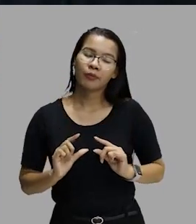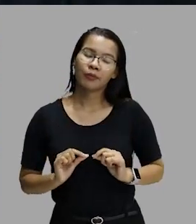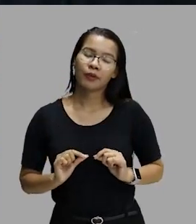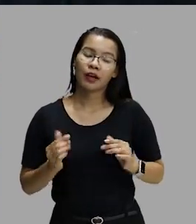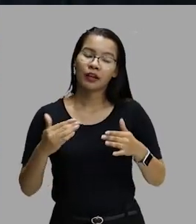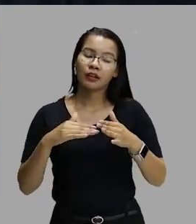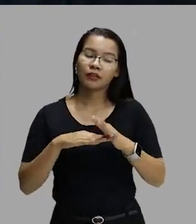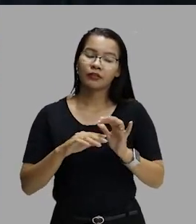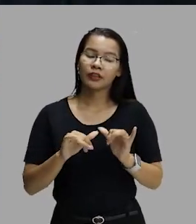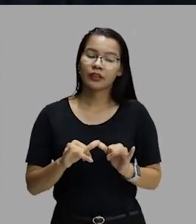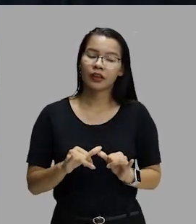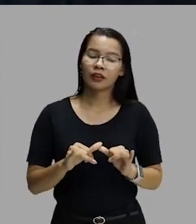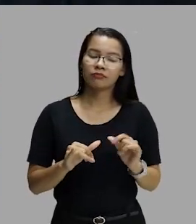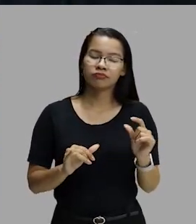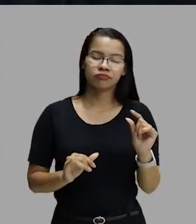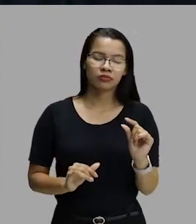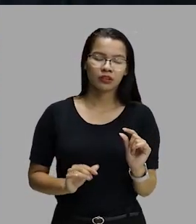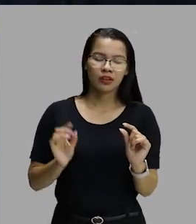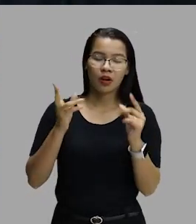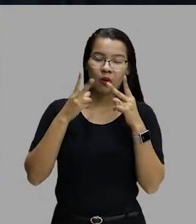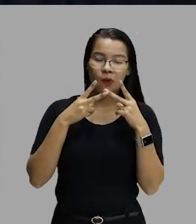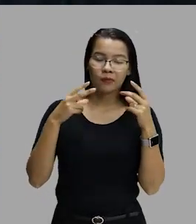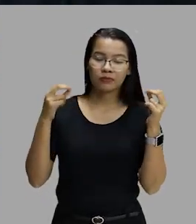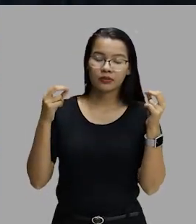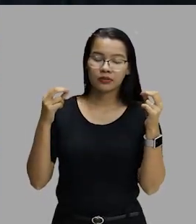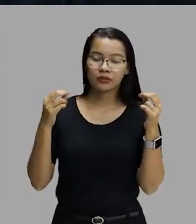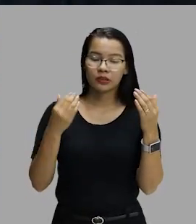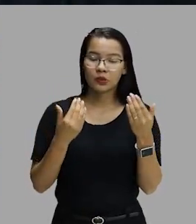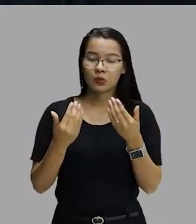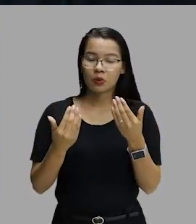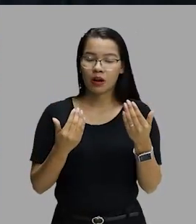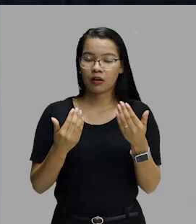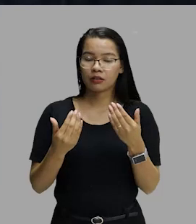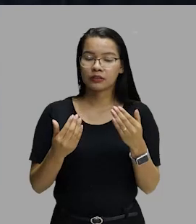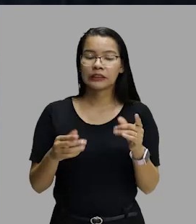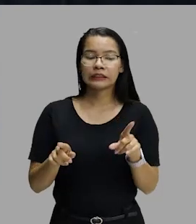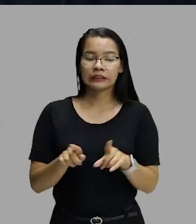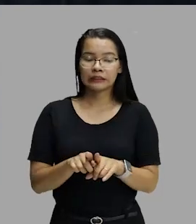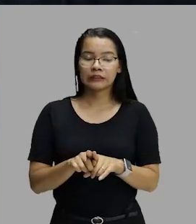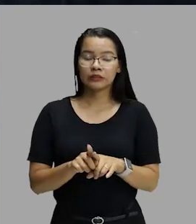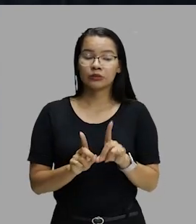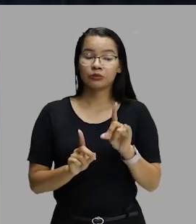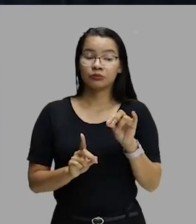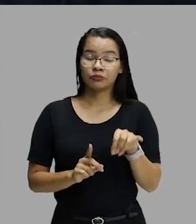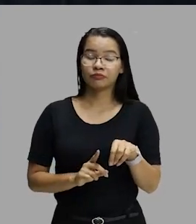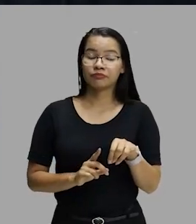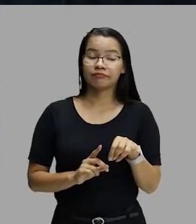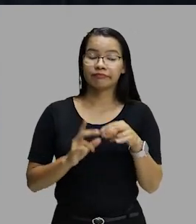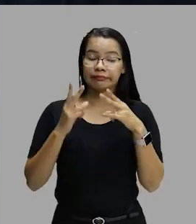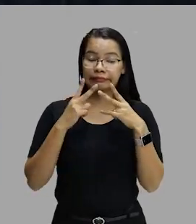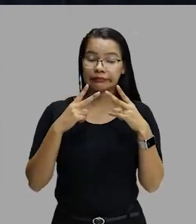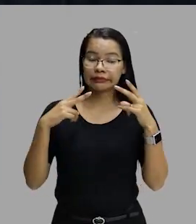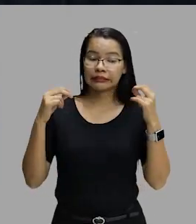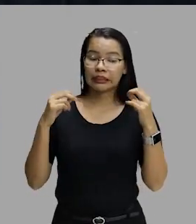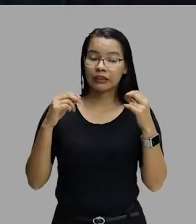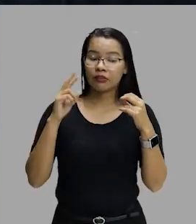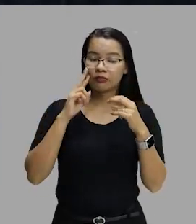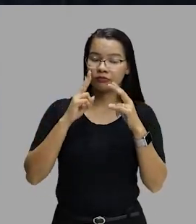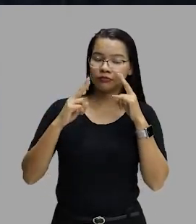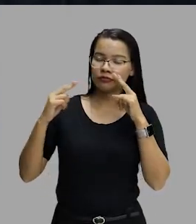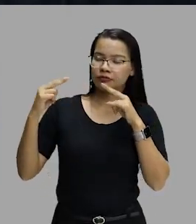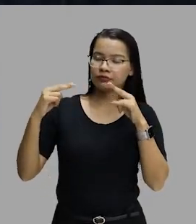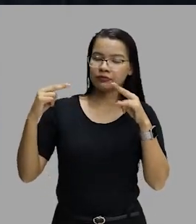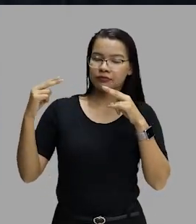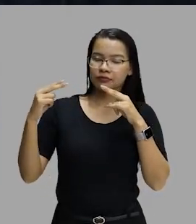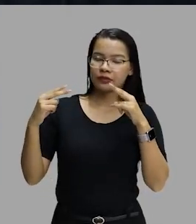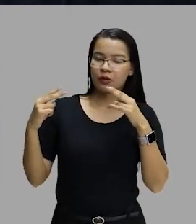até ficar do tamanho de um gato. Era efetivamente um gato. Encarei-o bem. Era